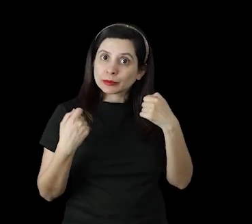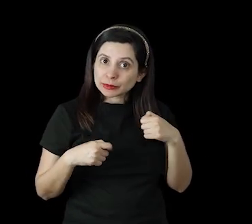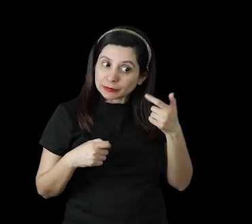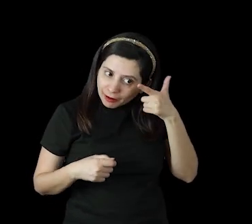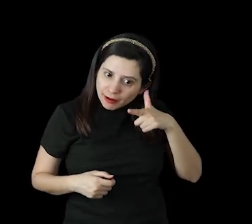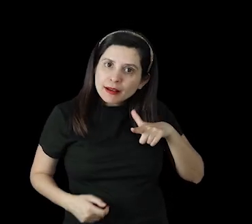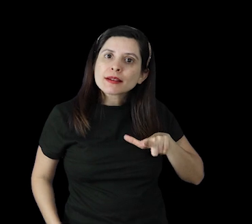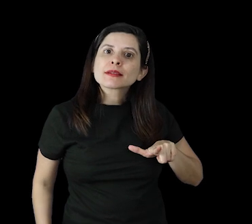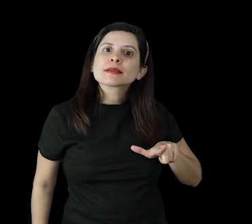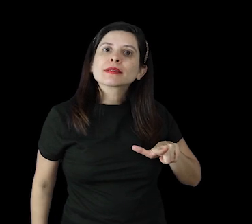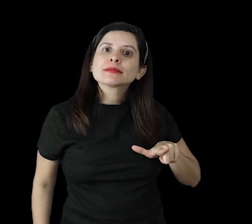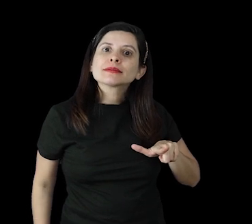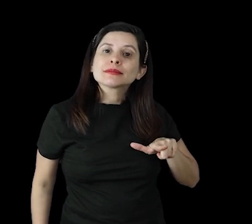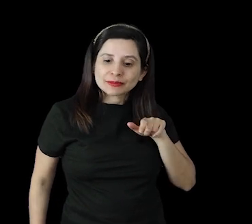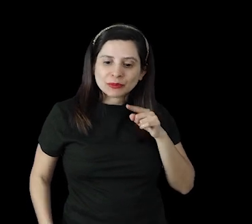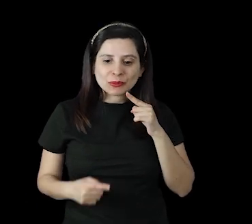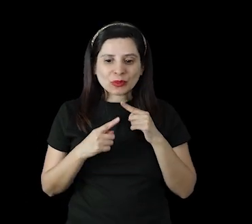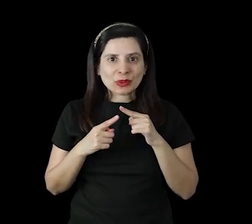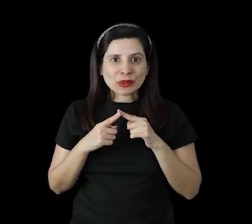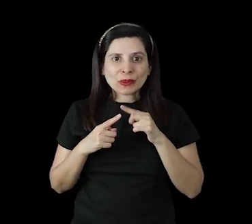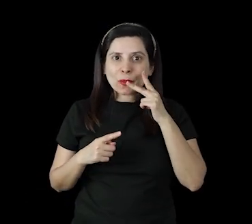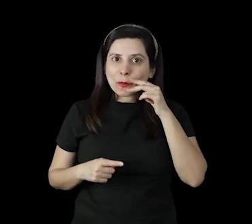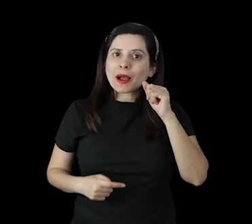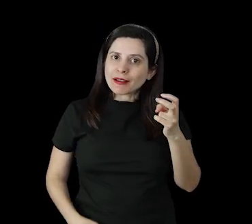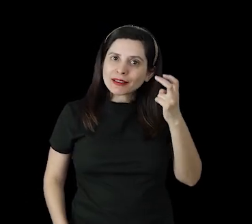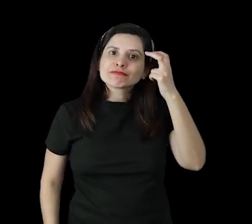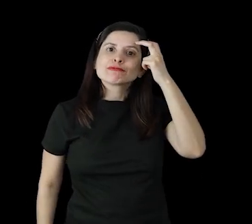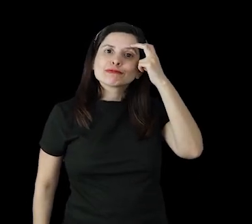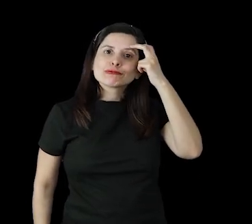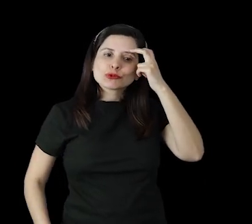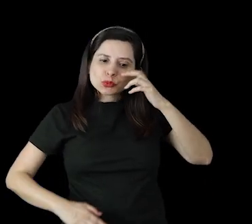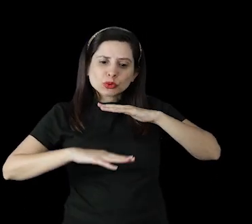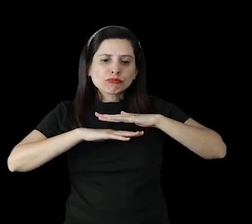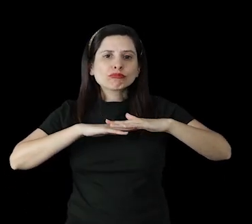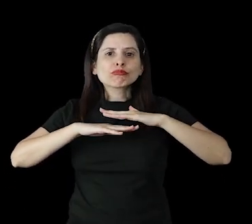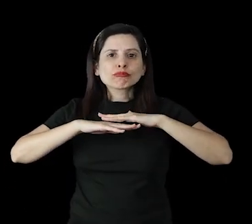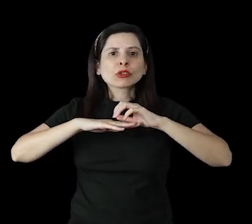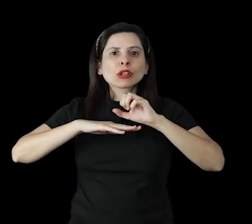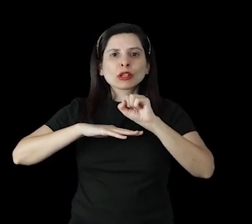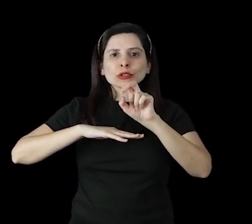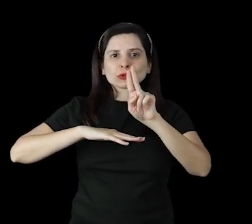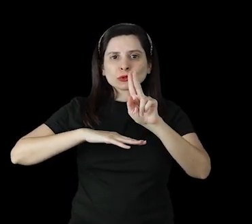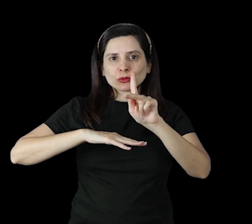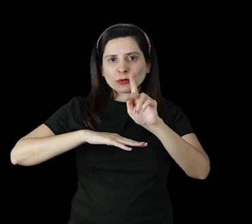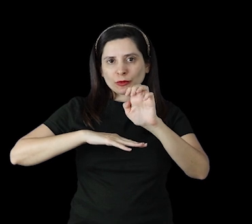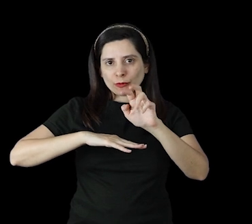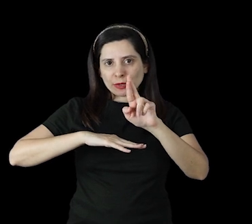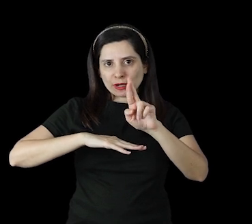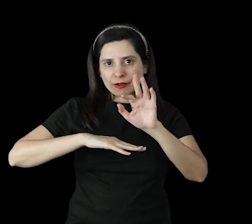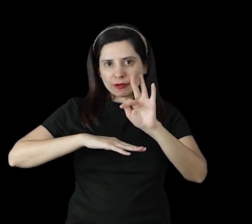para ganhar, né? Porque ele tem essa cultura da superficialidade. E aí, qual é o